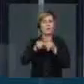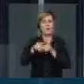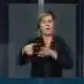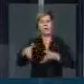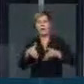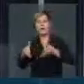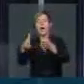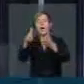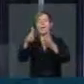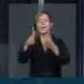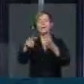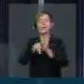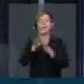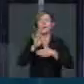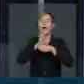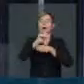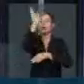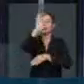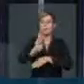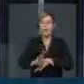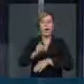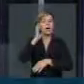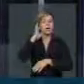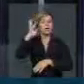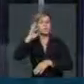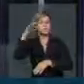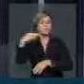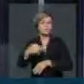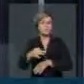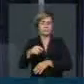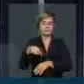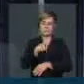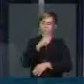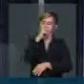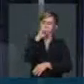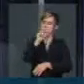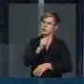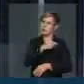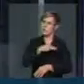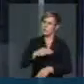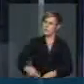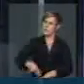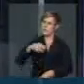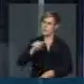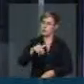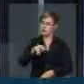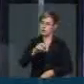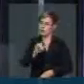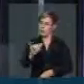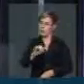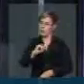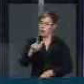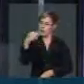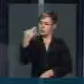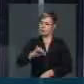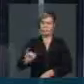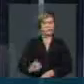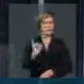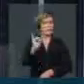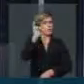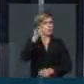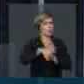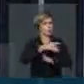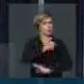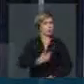construir para um Brasil que nós queremos. achamos que a vinda do ministro Manuel Dias foi um gesto importante do